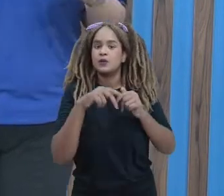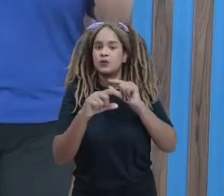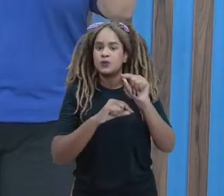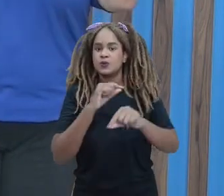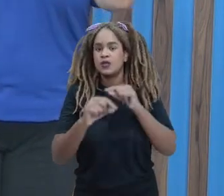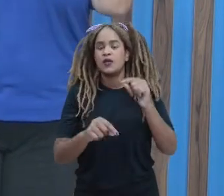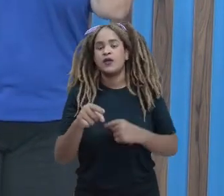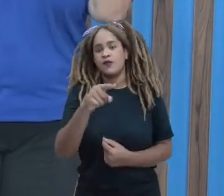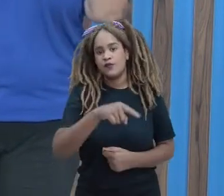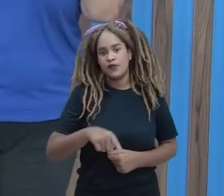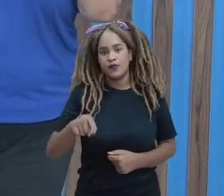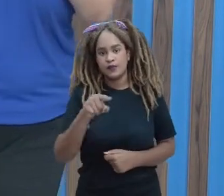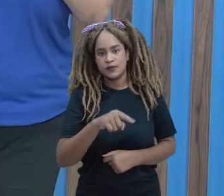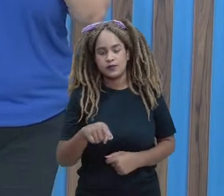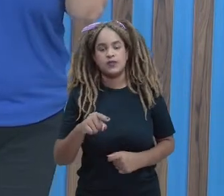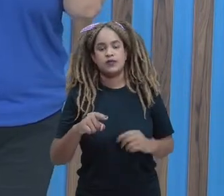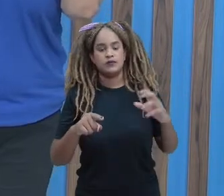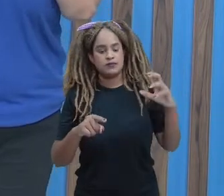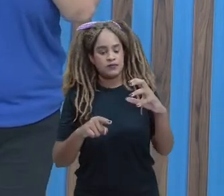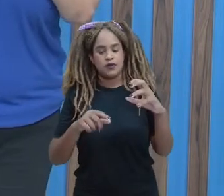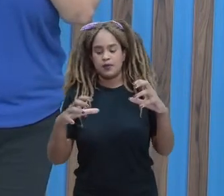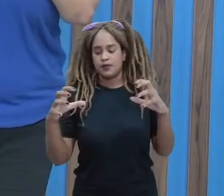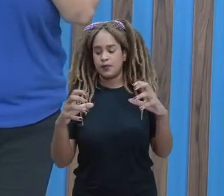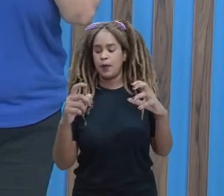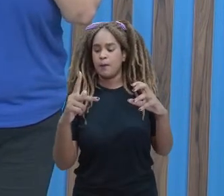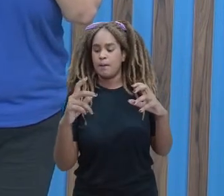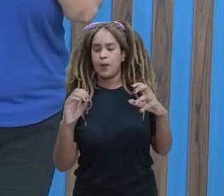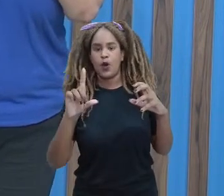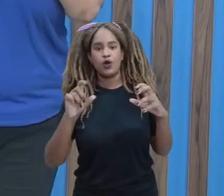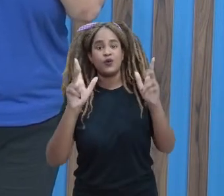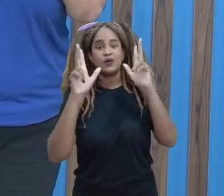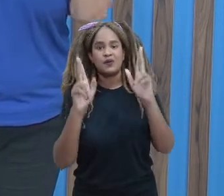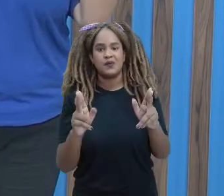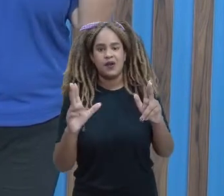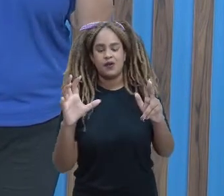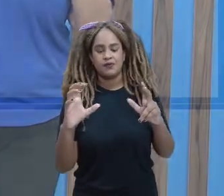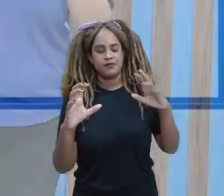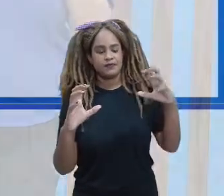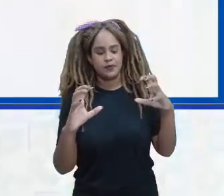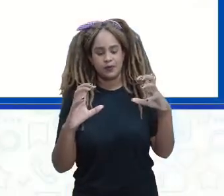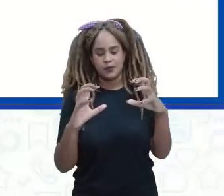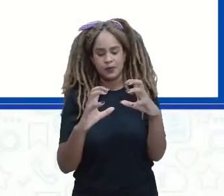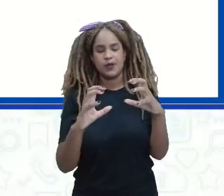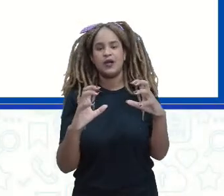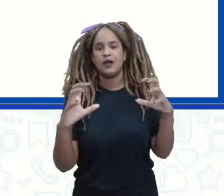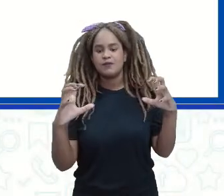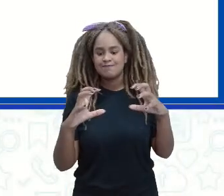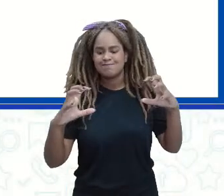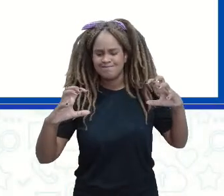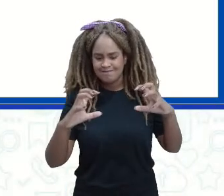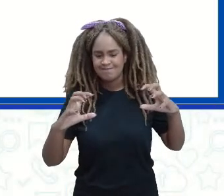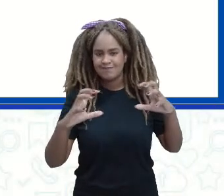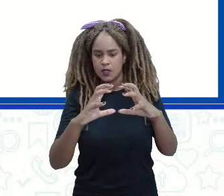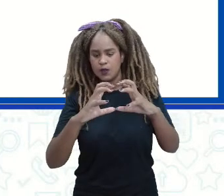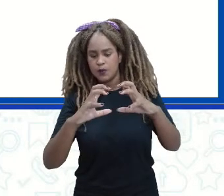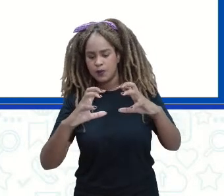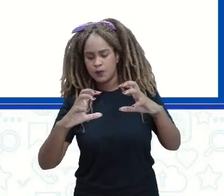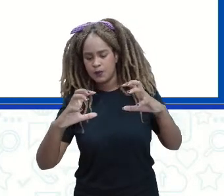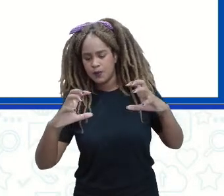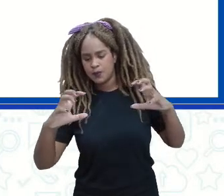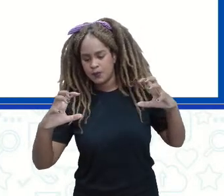que você deve ter colocado os polos semelhantes ali, ó, um voltado para o outro, e eles começaram a